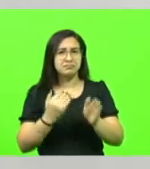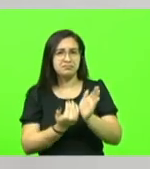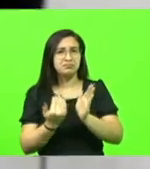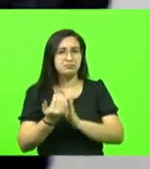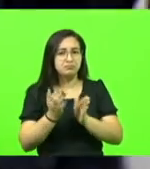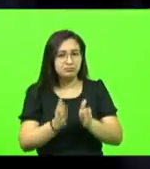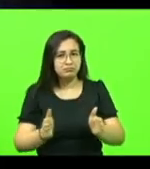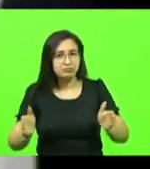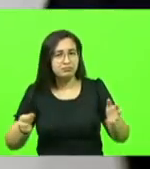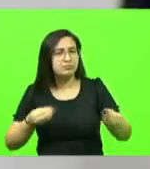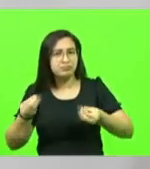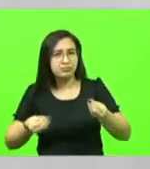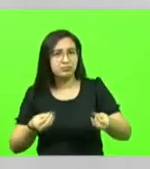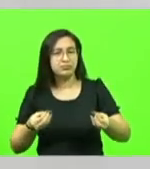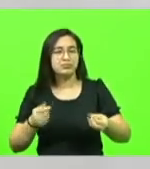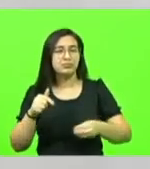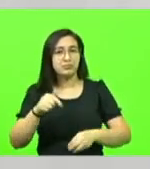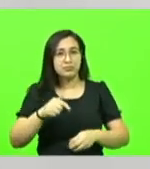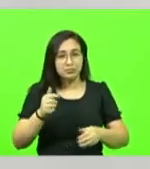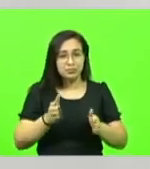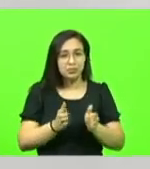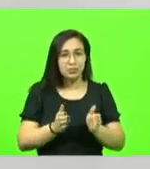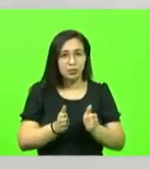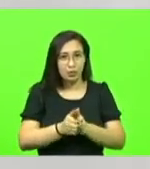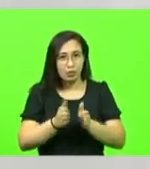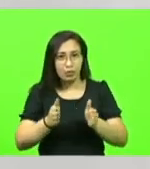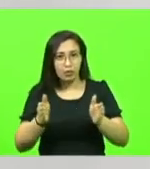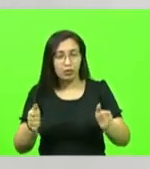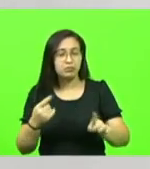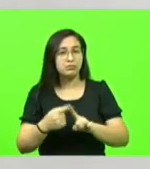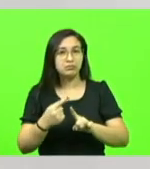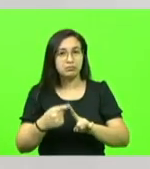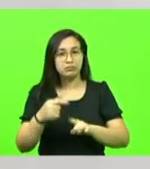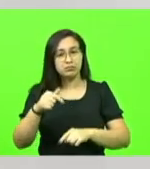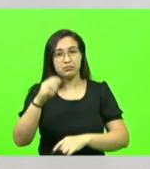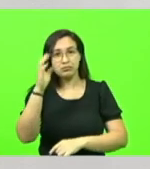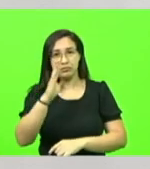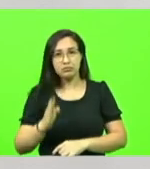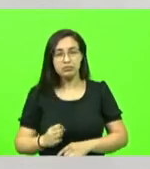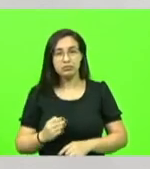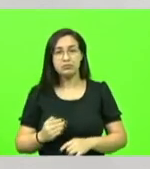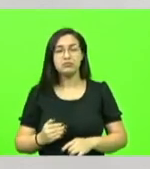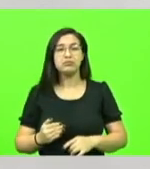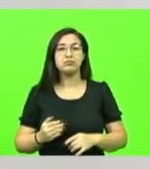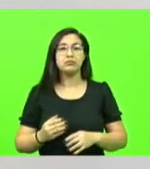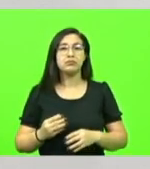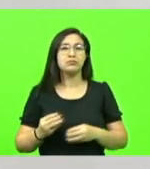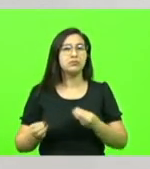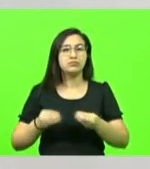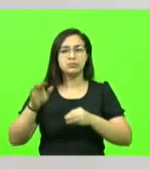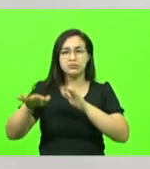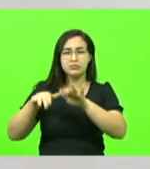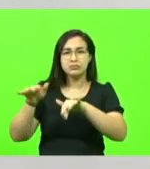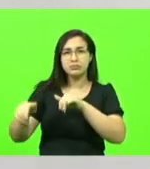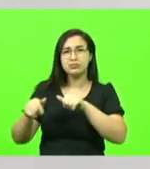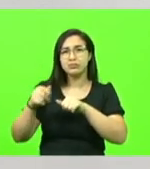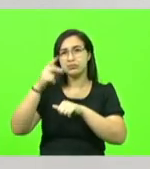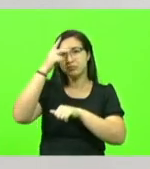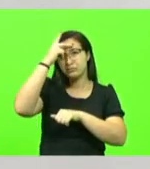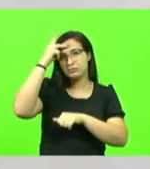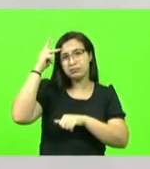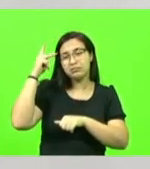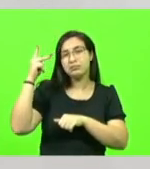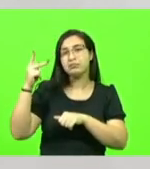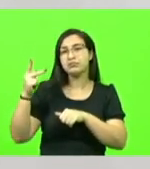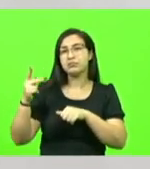vamos crescer pouco porque até agora o Brasil cresceu colocando mais braços na sua economia,